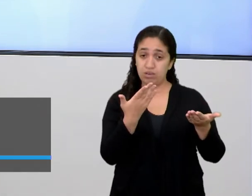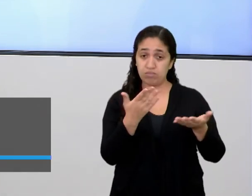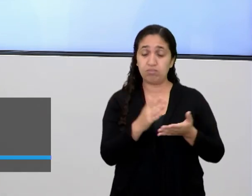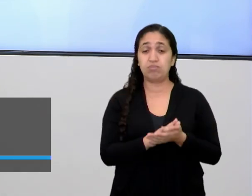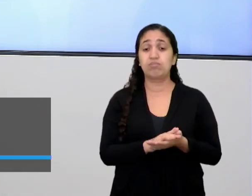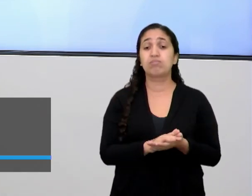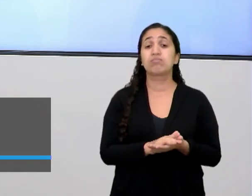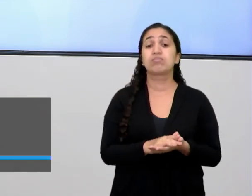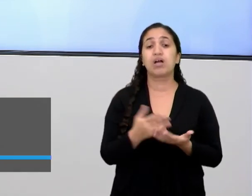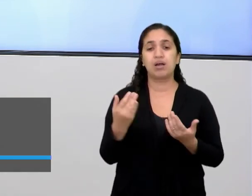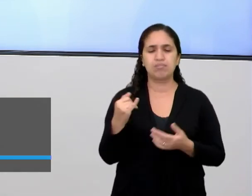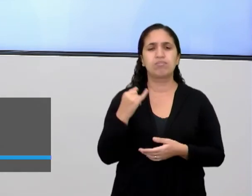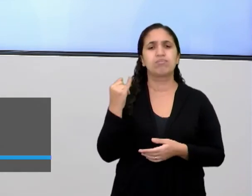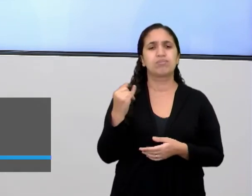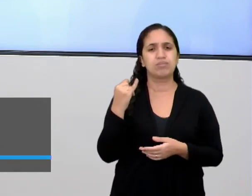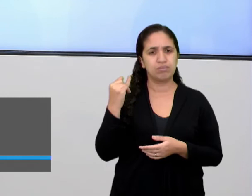têm